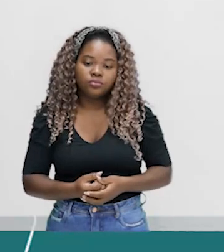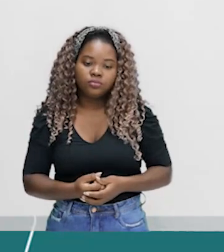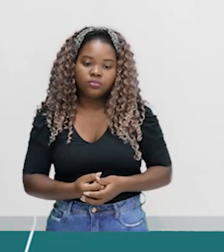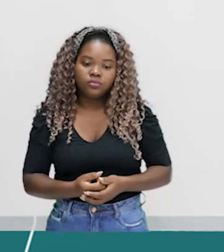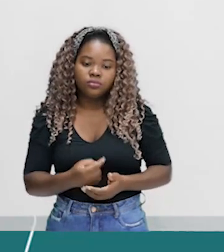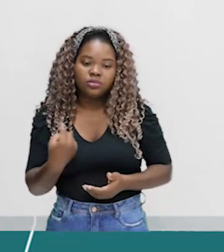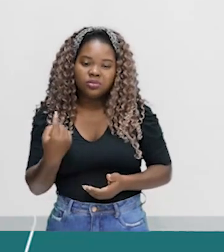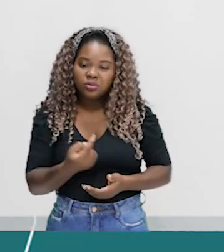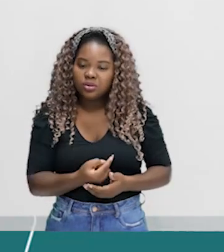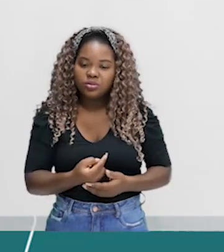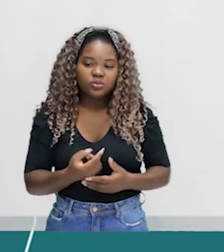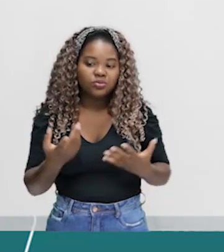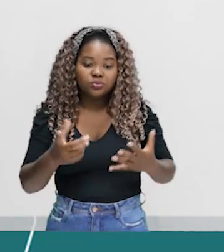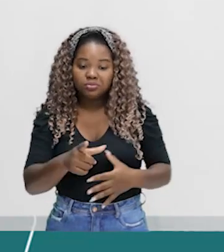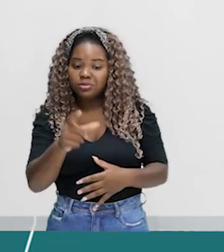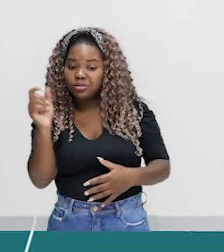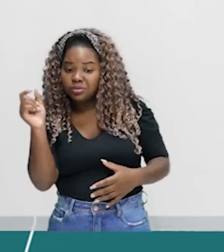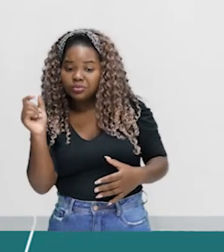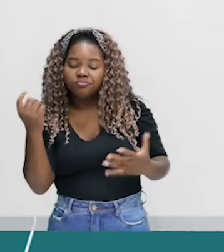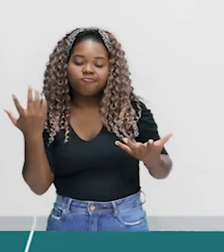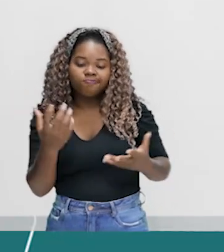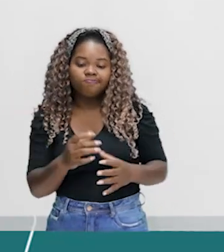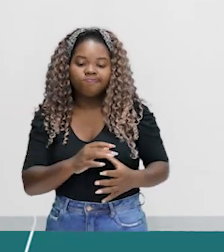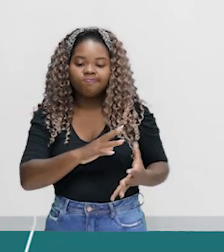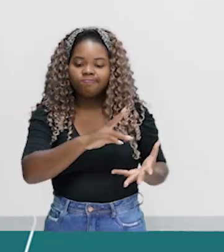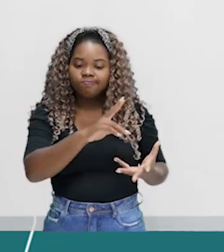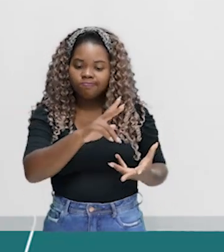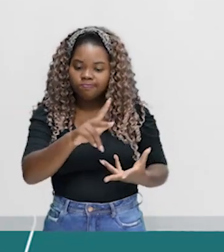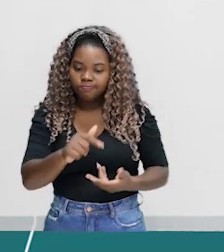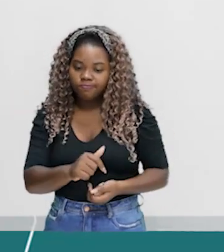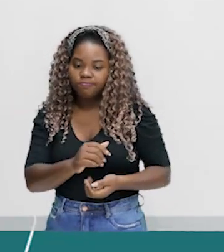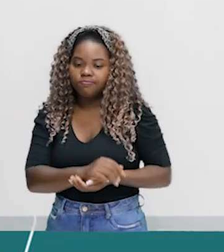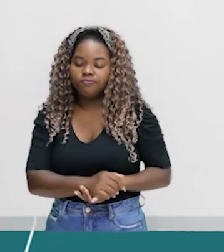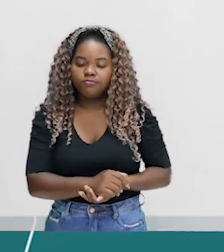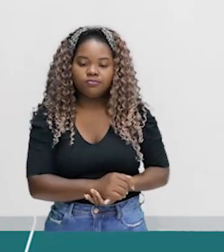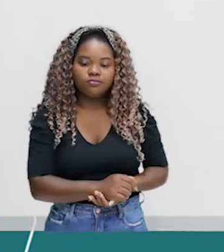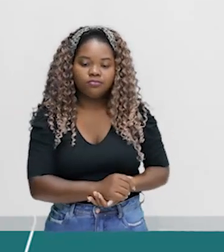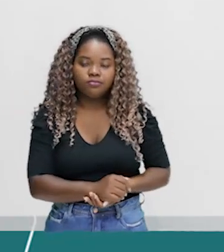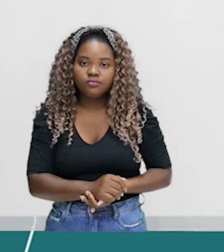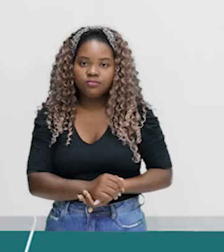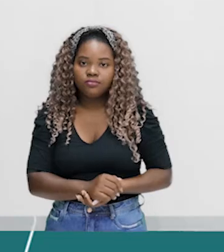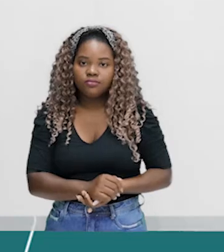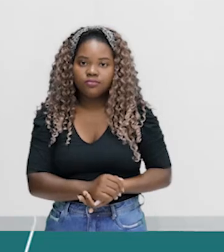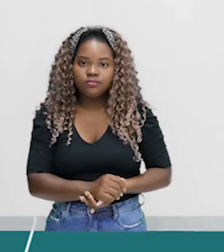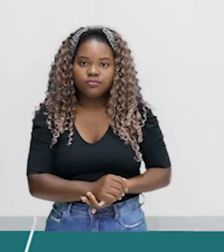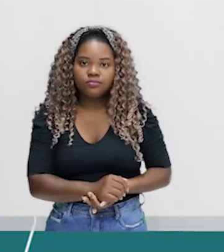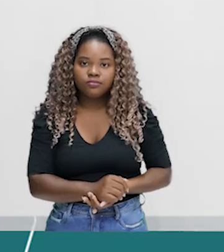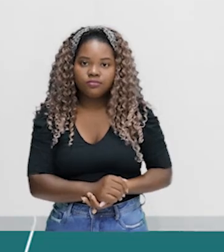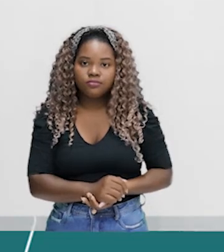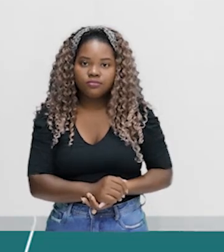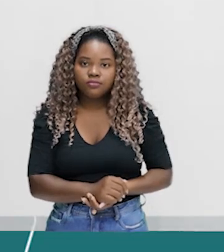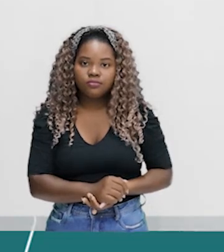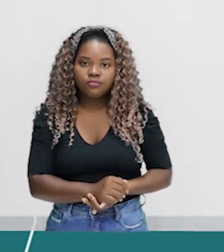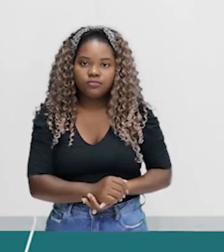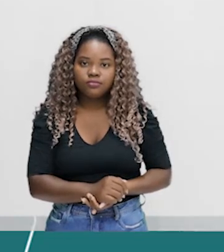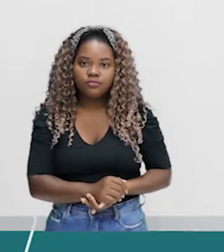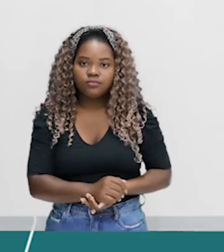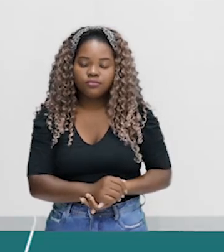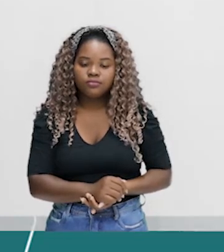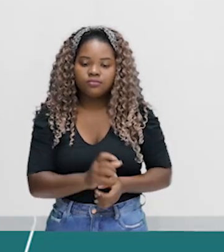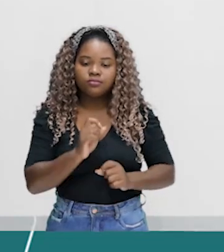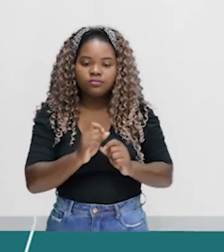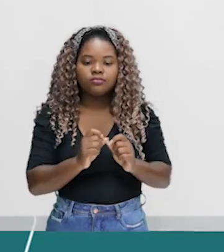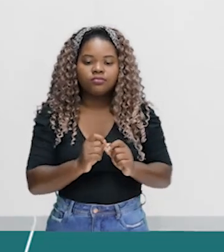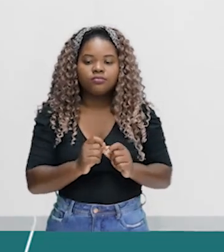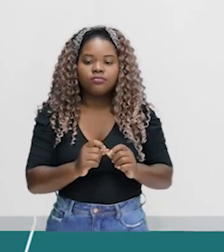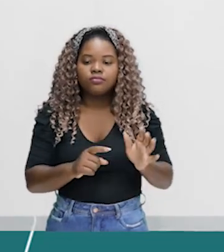tão privilegiada no nosso universo que nos dá até mesmo a